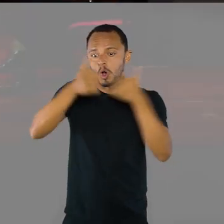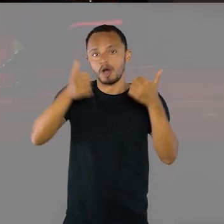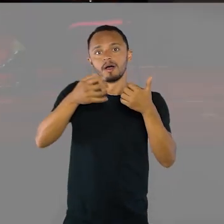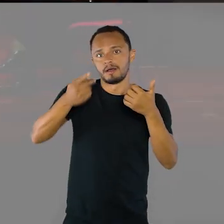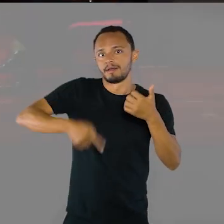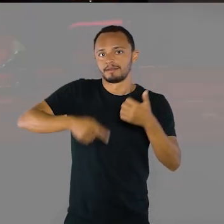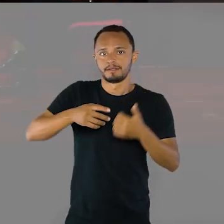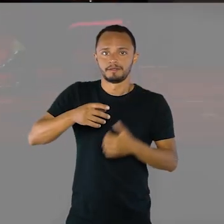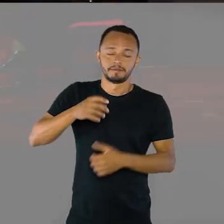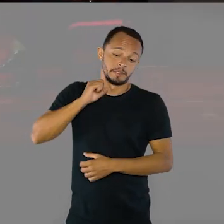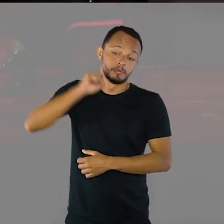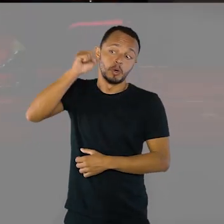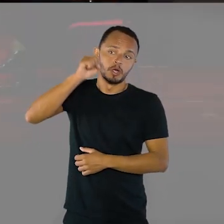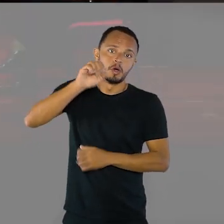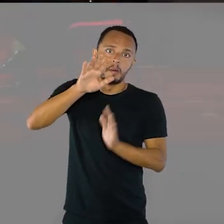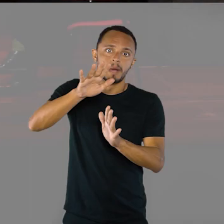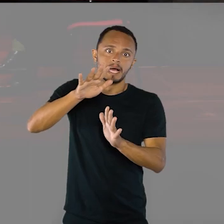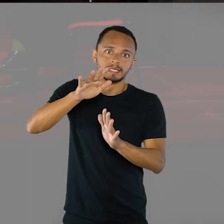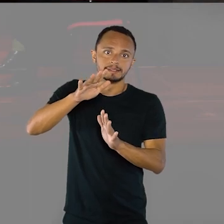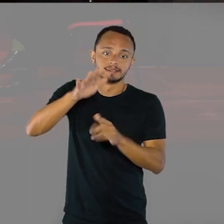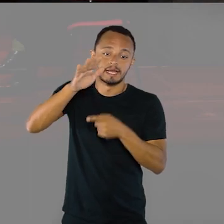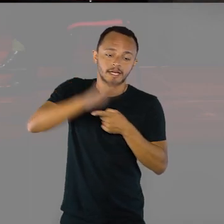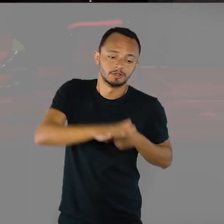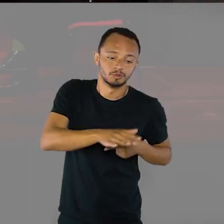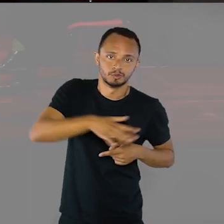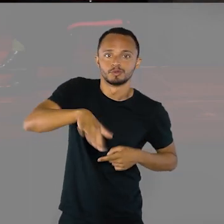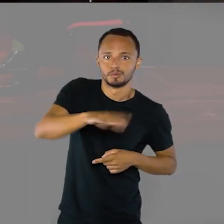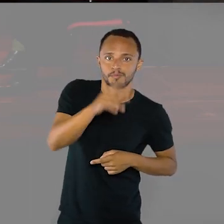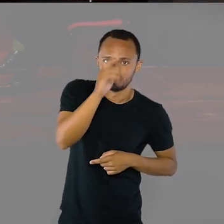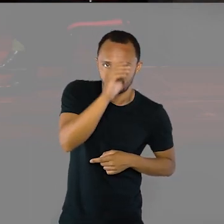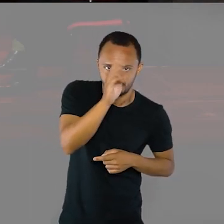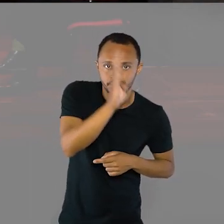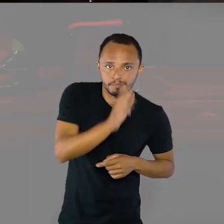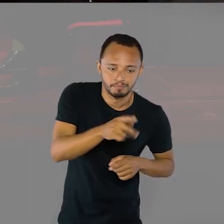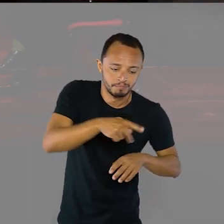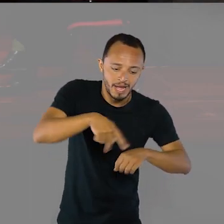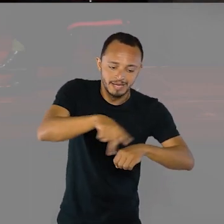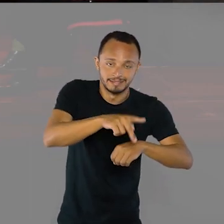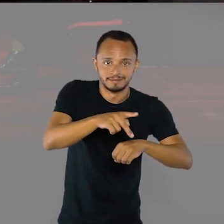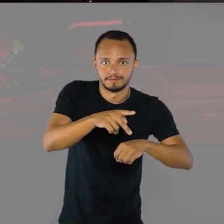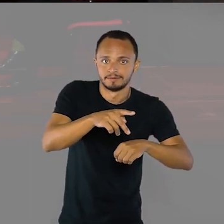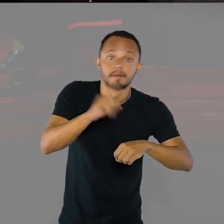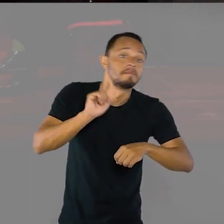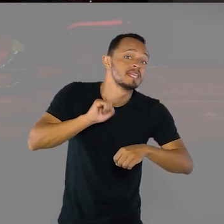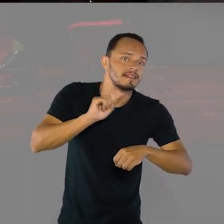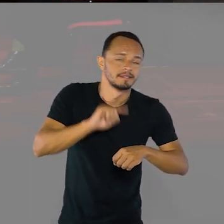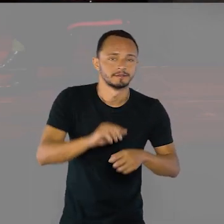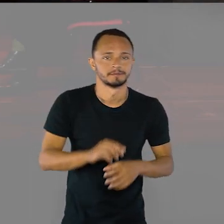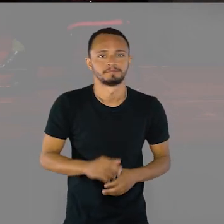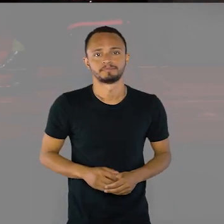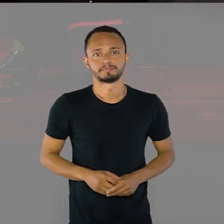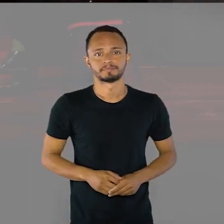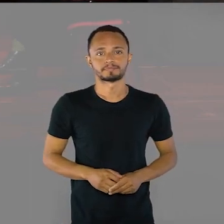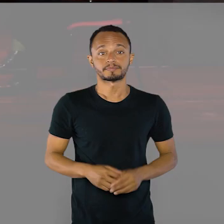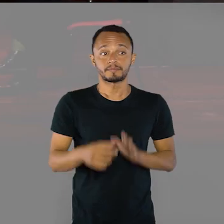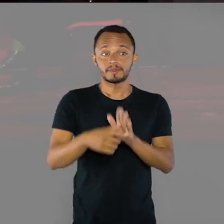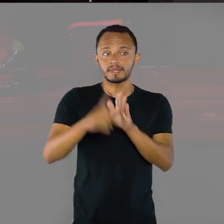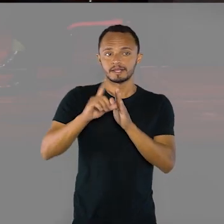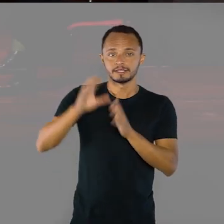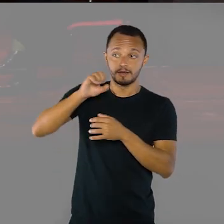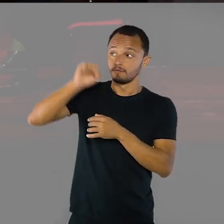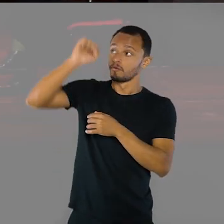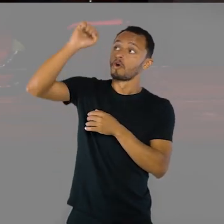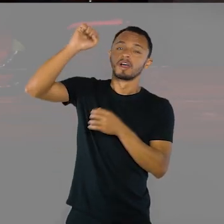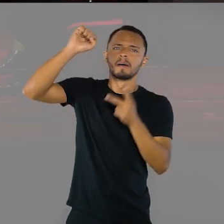colocado ao centro, ele está sendo despido, né, no momento que antecede a forca, numa grande semelhança com a própria figura